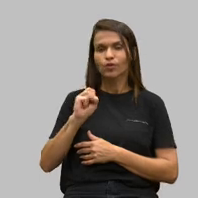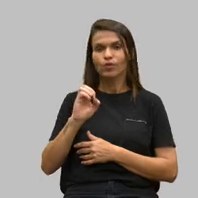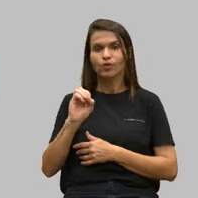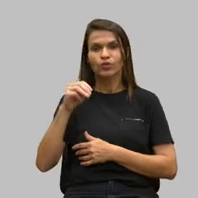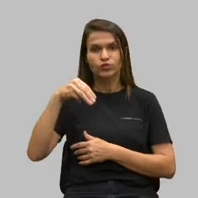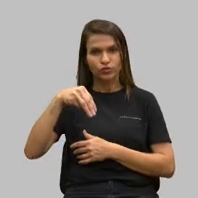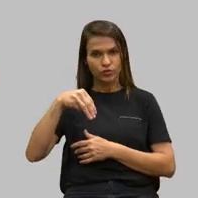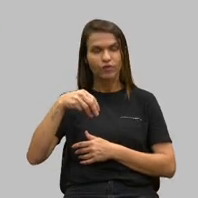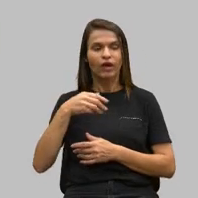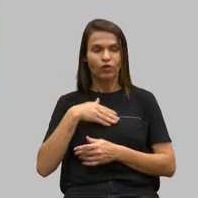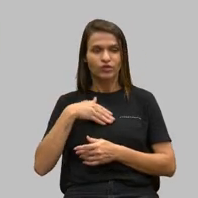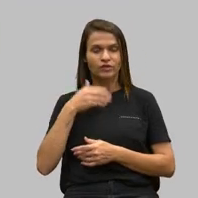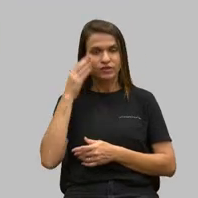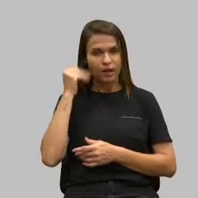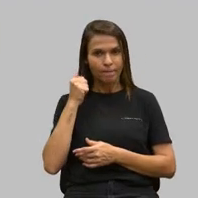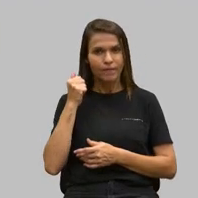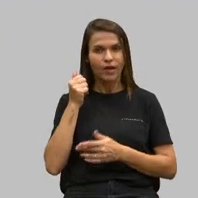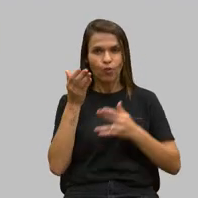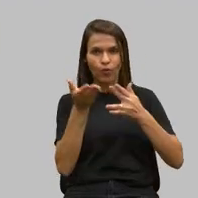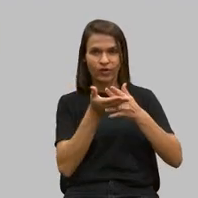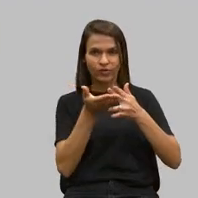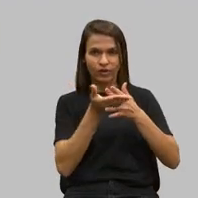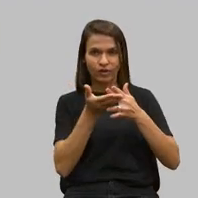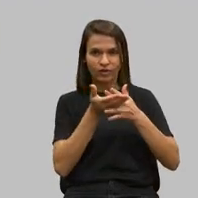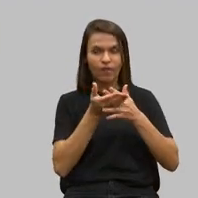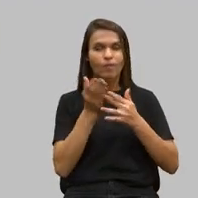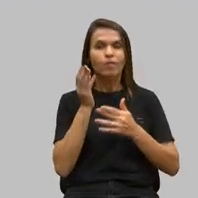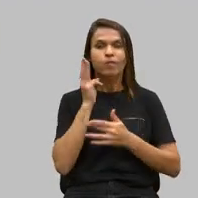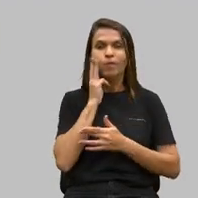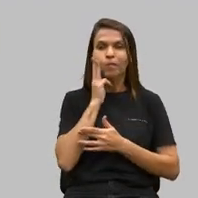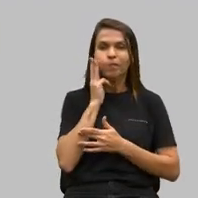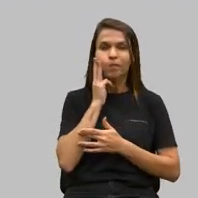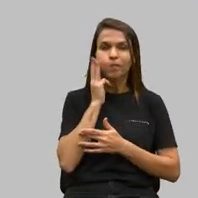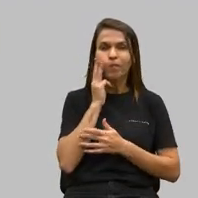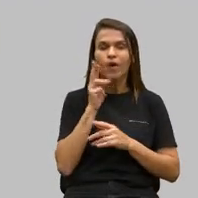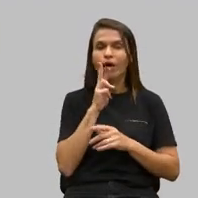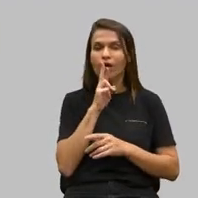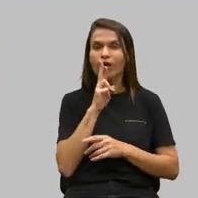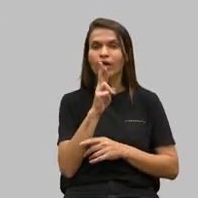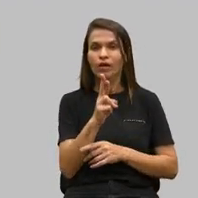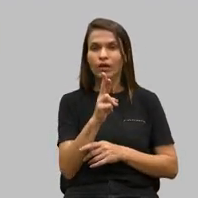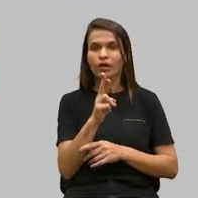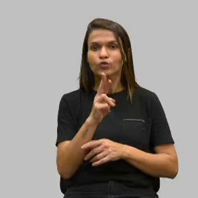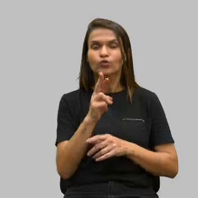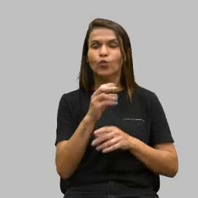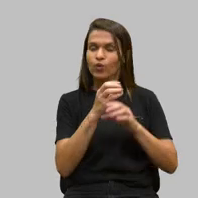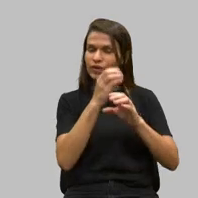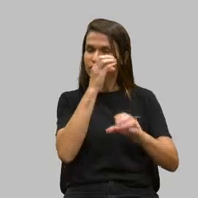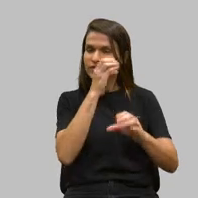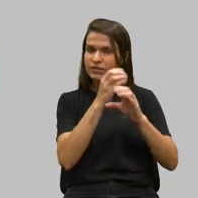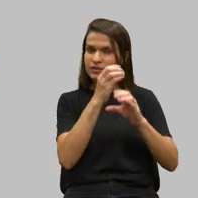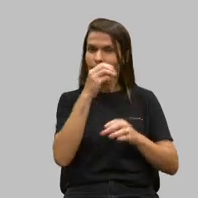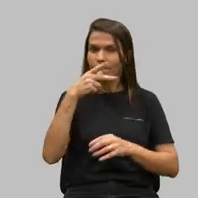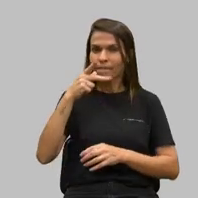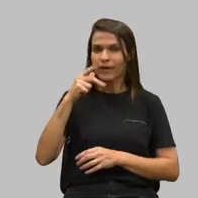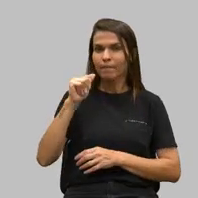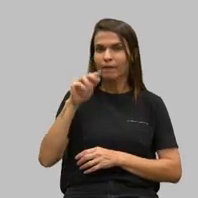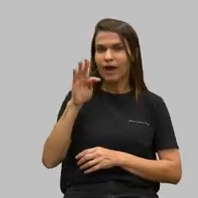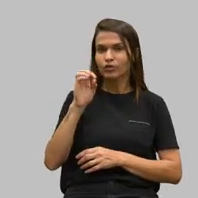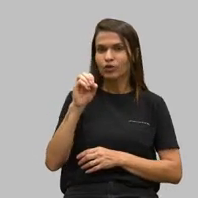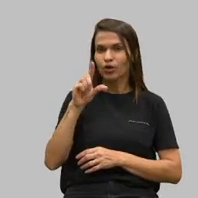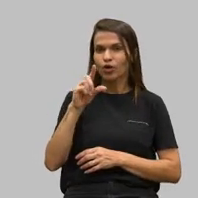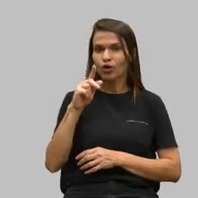intervalo da realização da mamografia e o resultado do anatomo patológico, para não ficar aquele ato